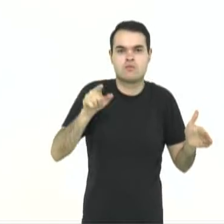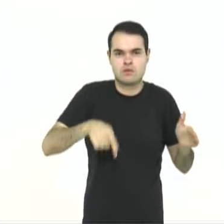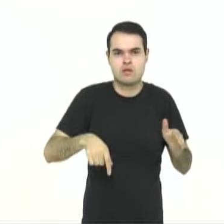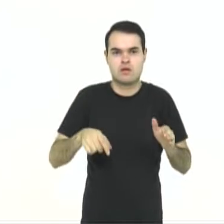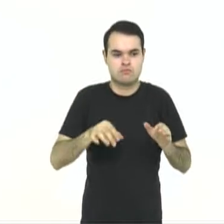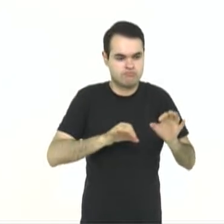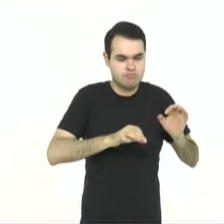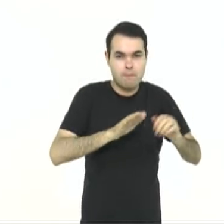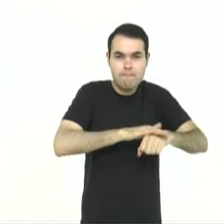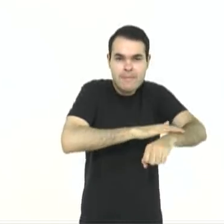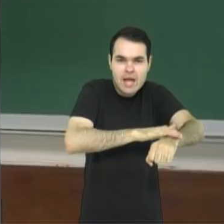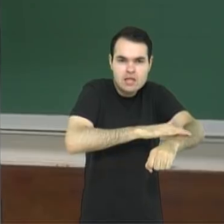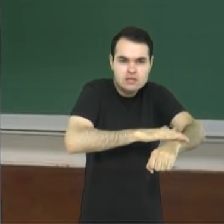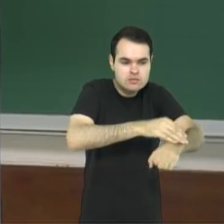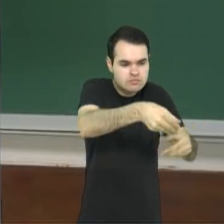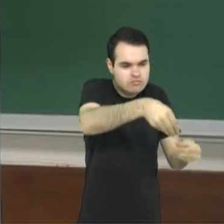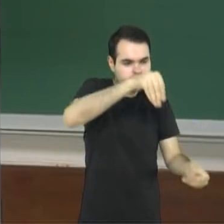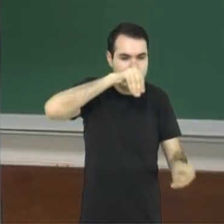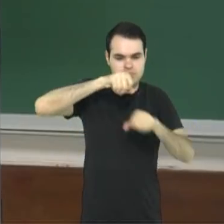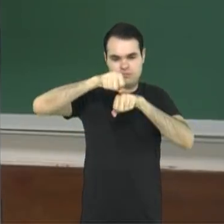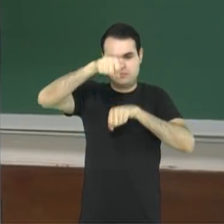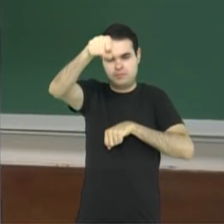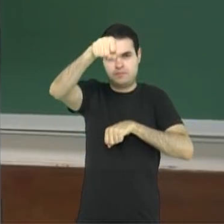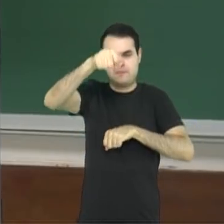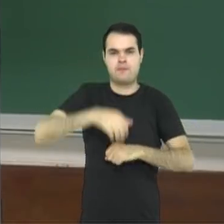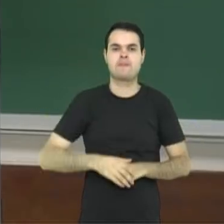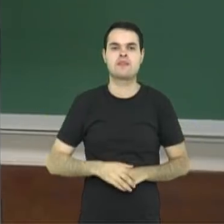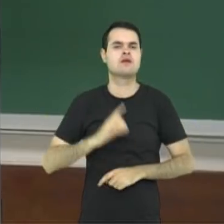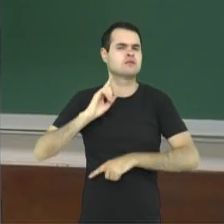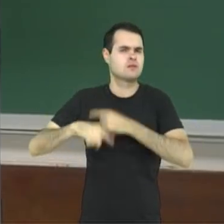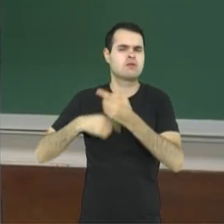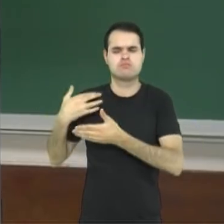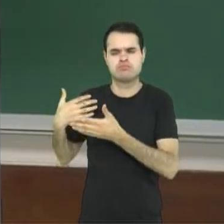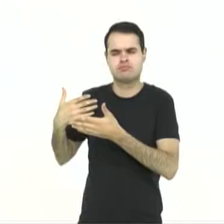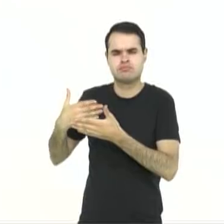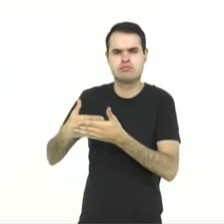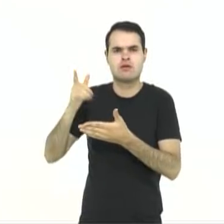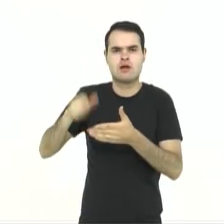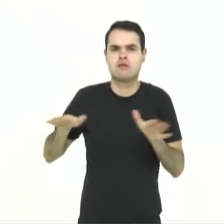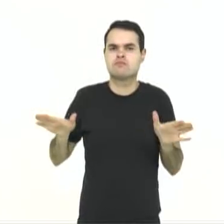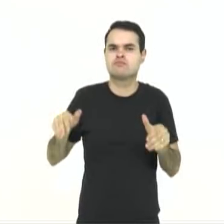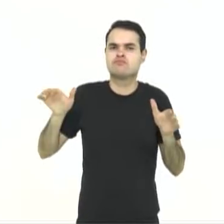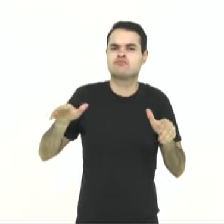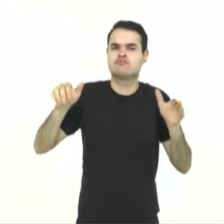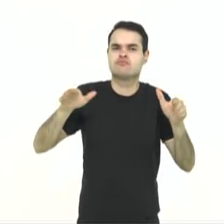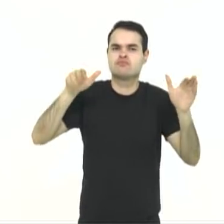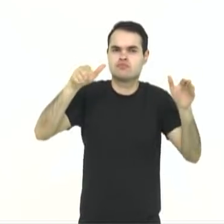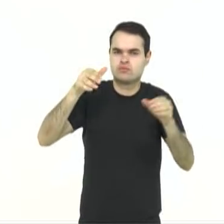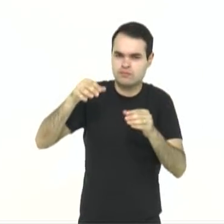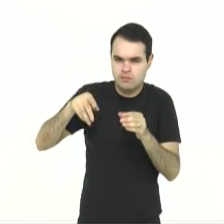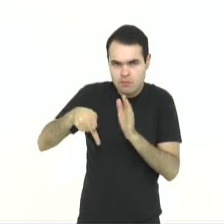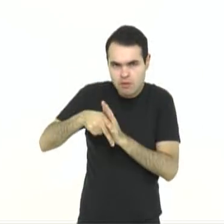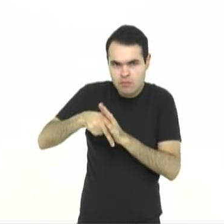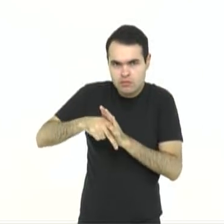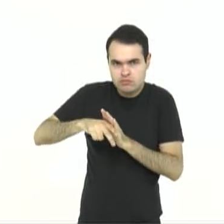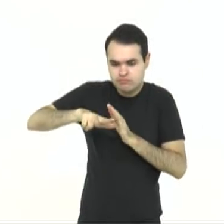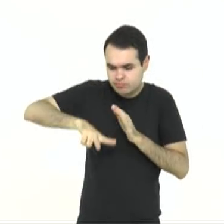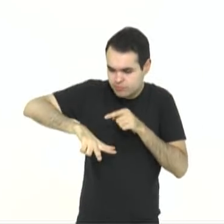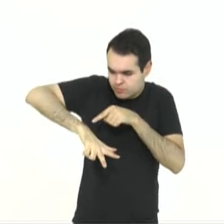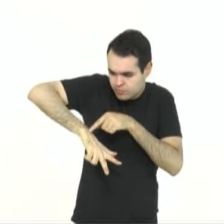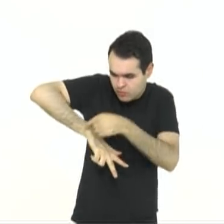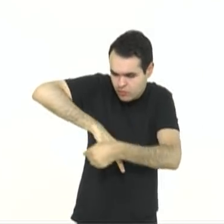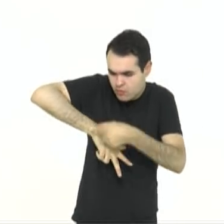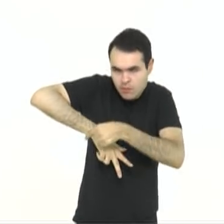Então, a gente também teve os pombos-correio, olha que curioso, eram capazes de voar velozmente por uma distância de cerca